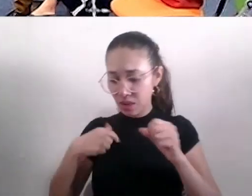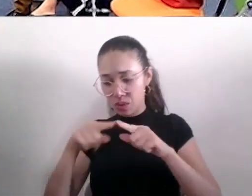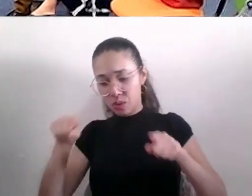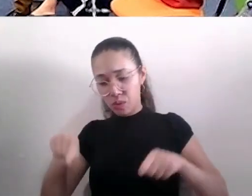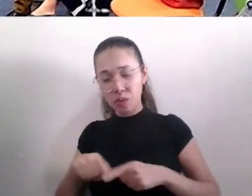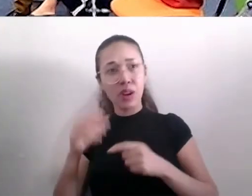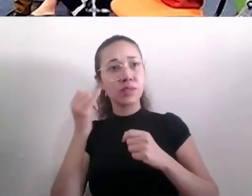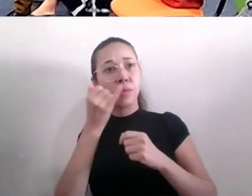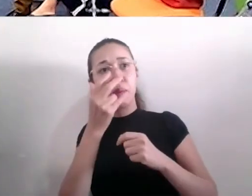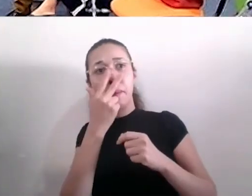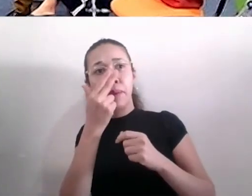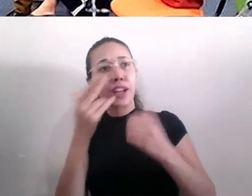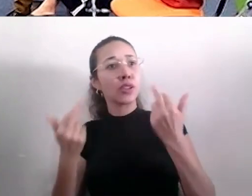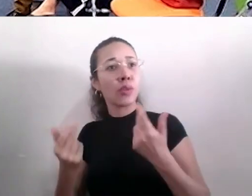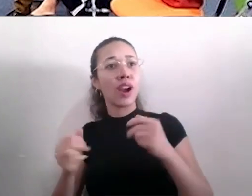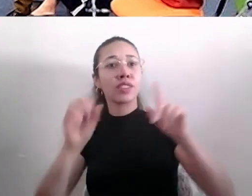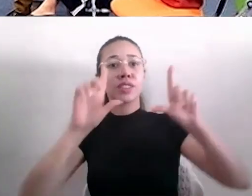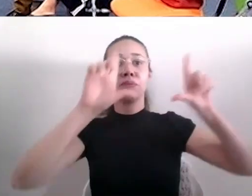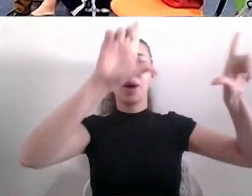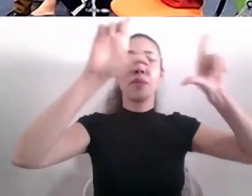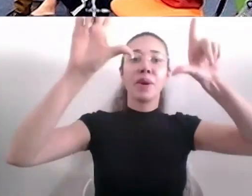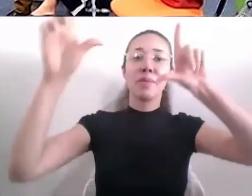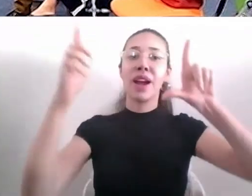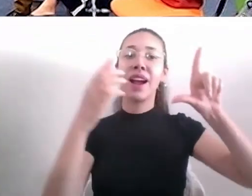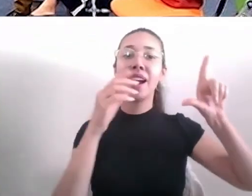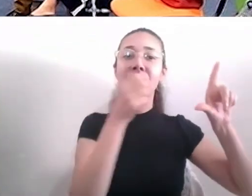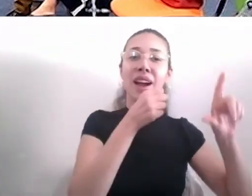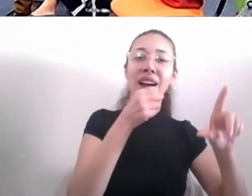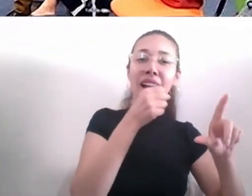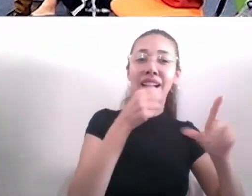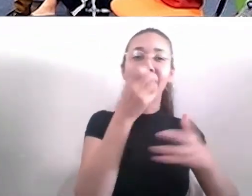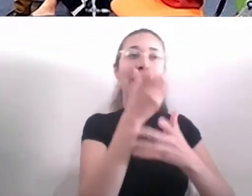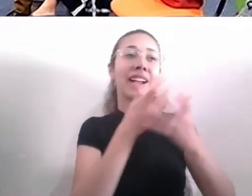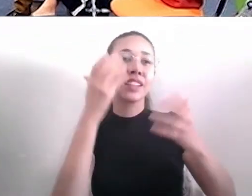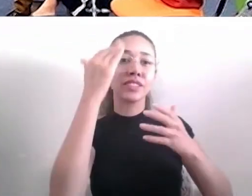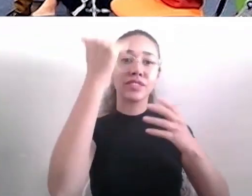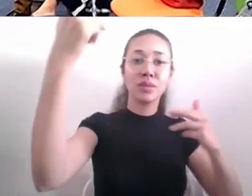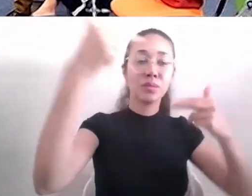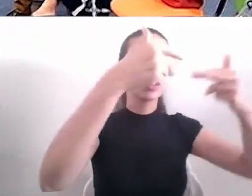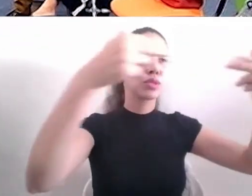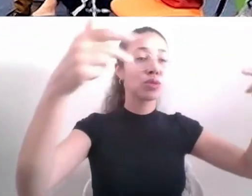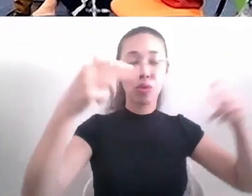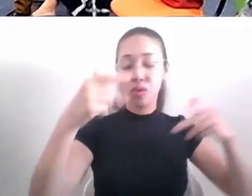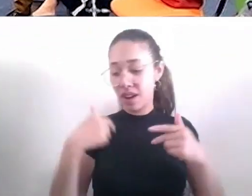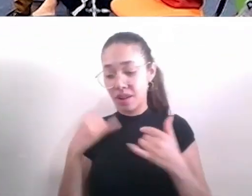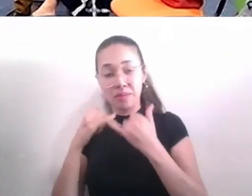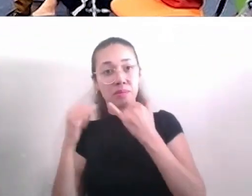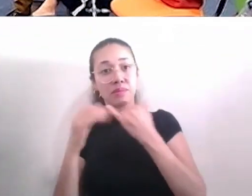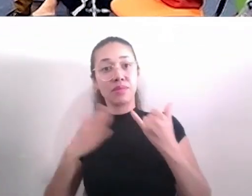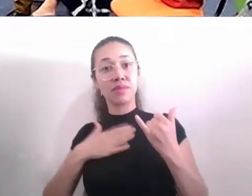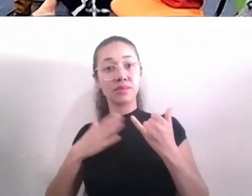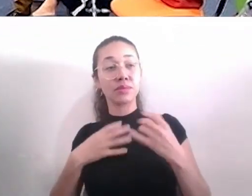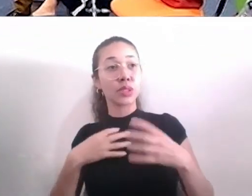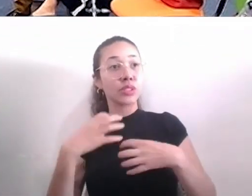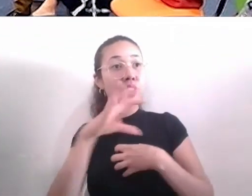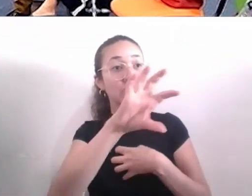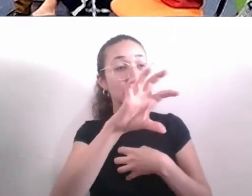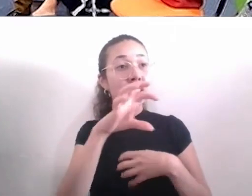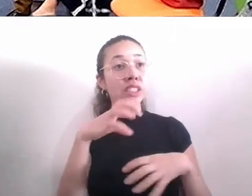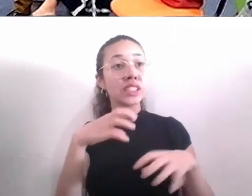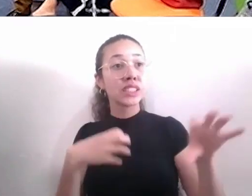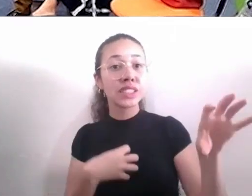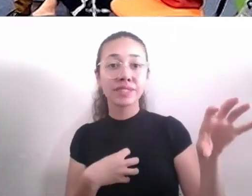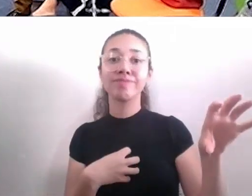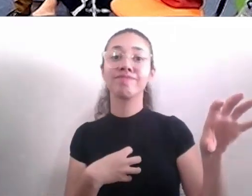dos amigos presas em painel de cortiça, era um quarto igual ao meu, sabe? Aquilo foi a primeira vez que eu senti